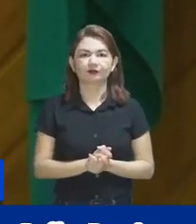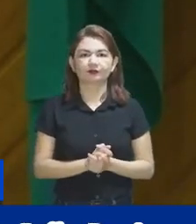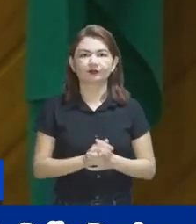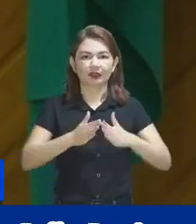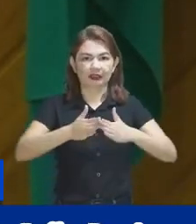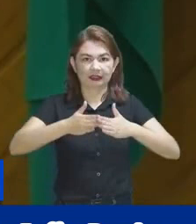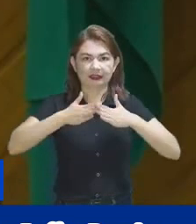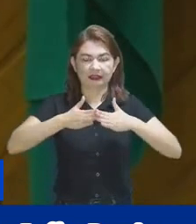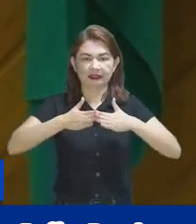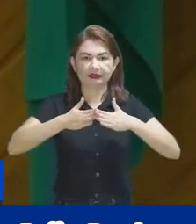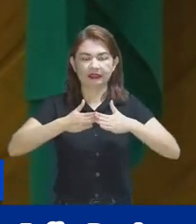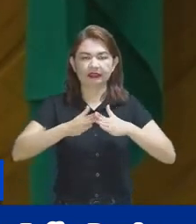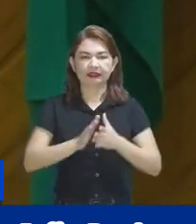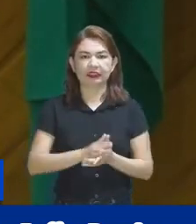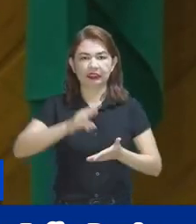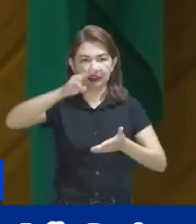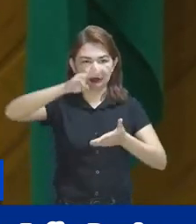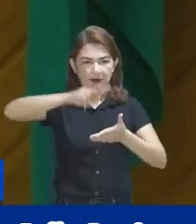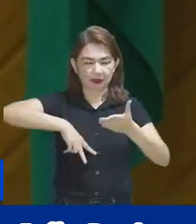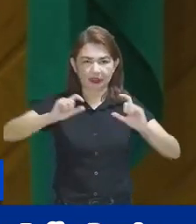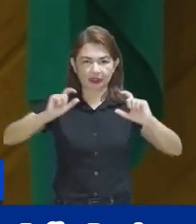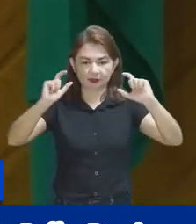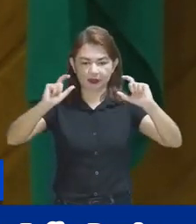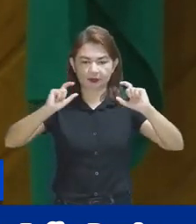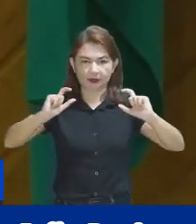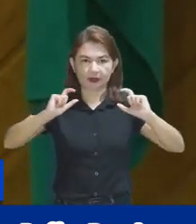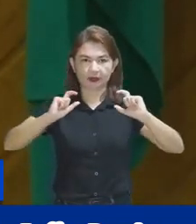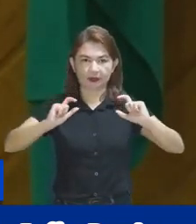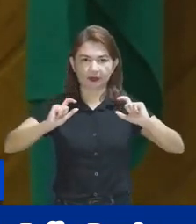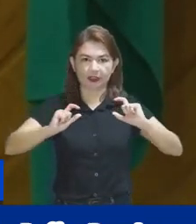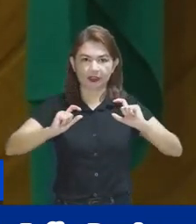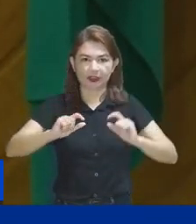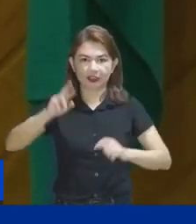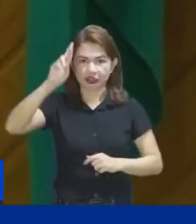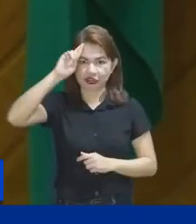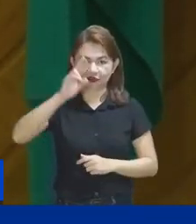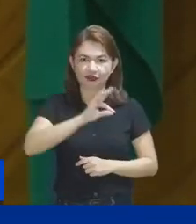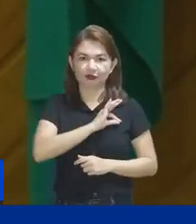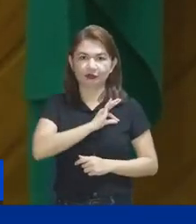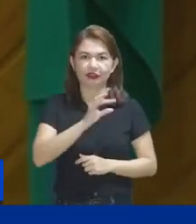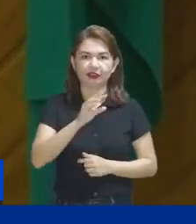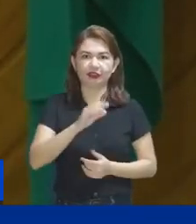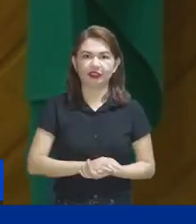licença para ler aqui os trechos do depoimento do delegado João Paulo.